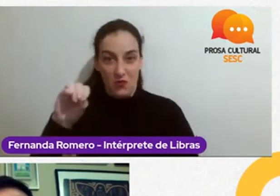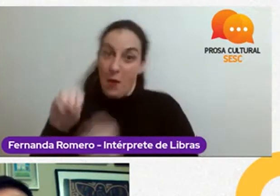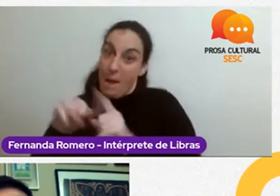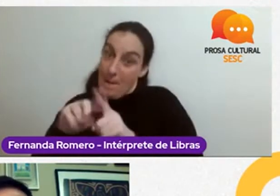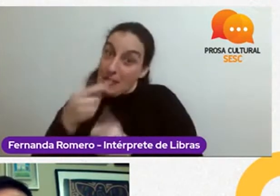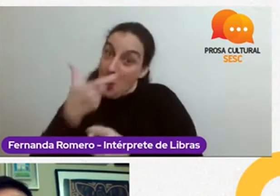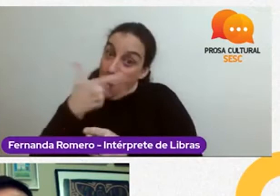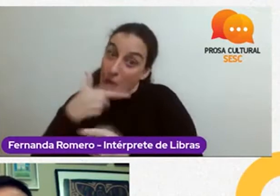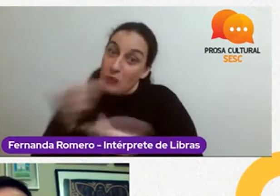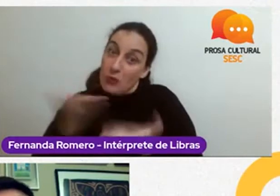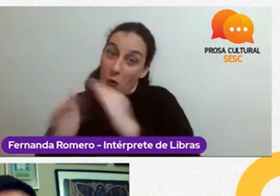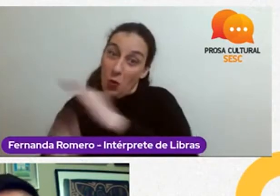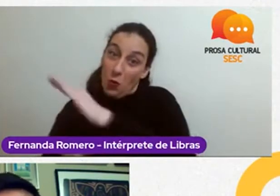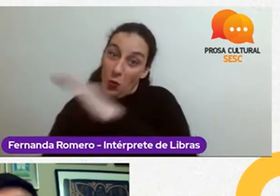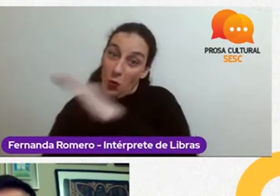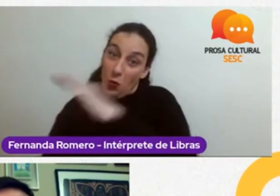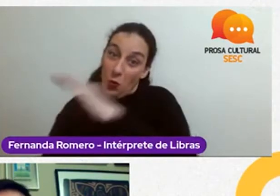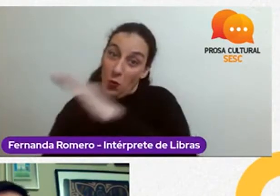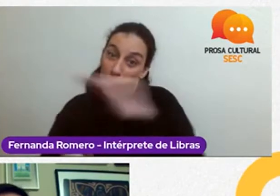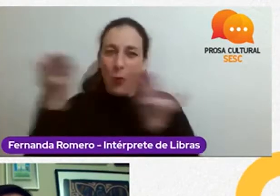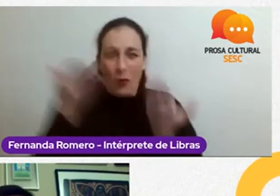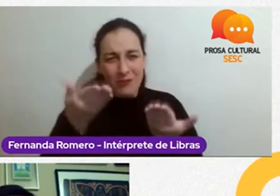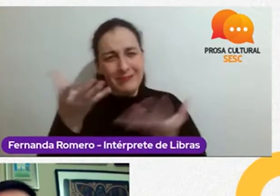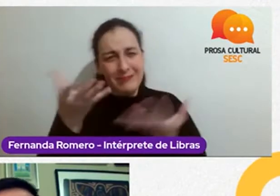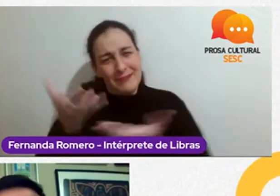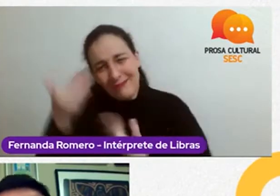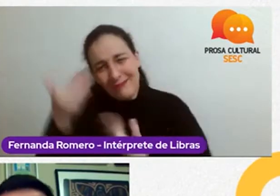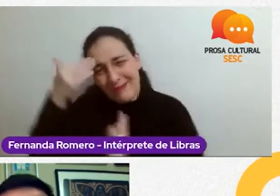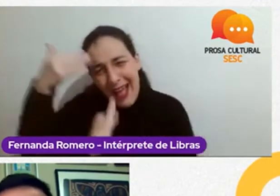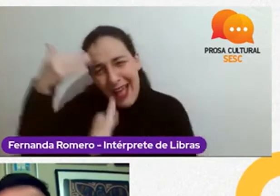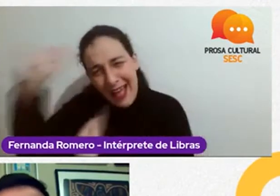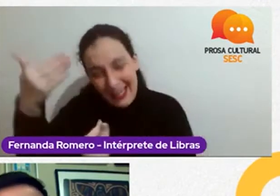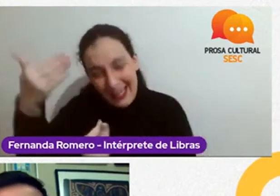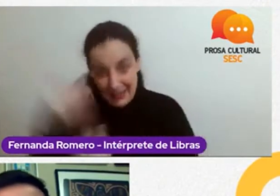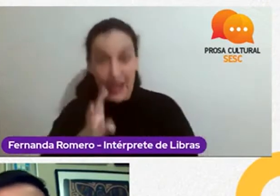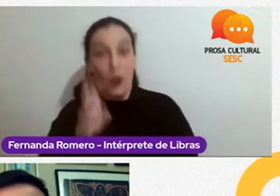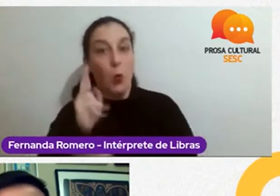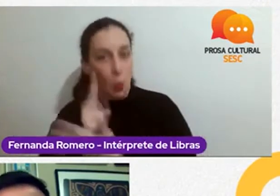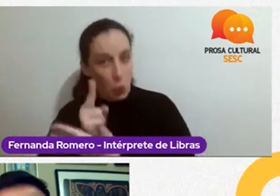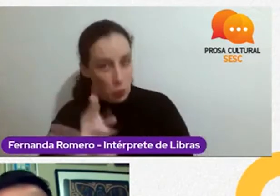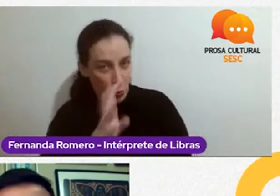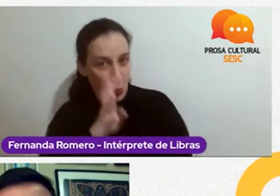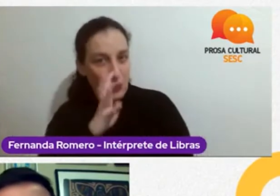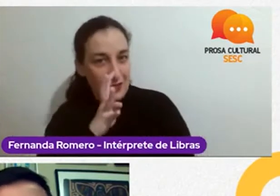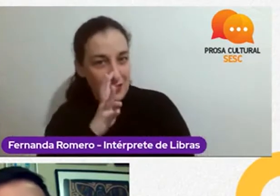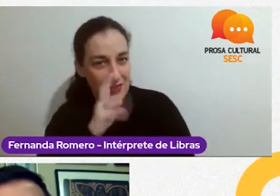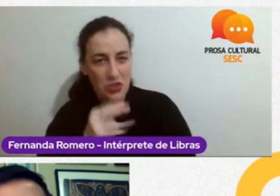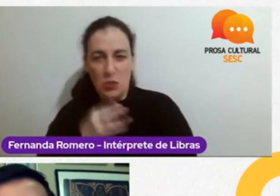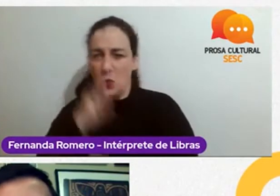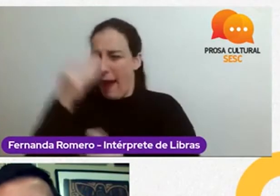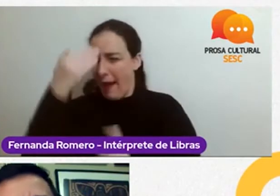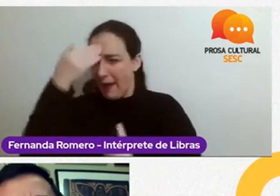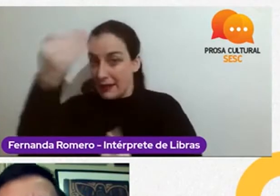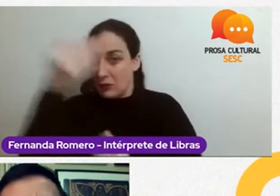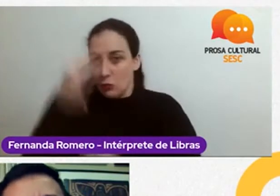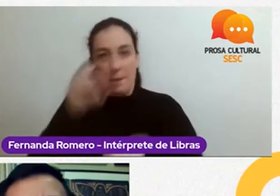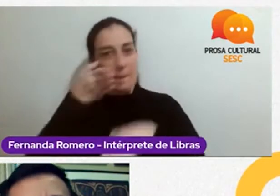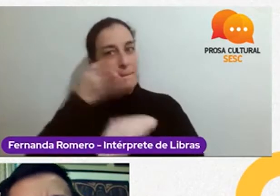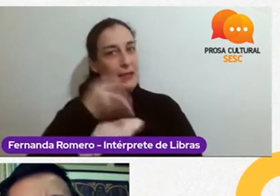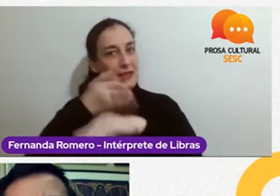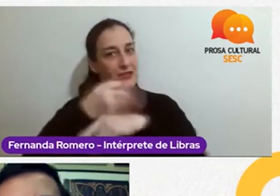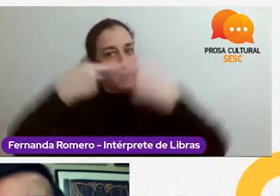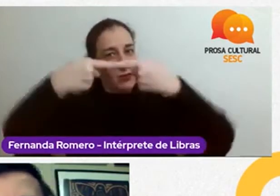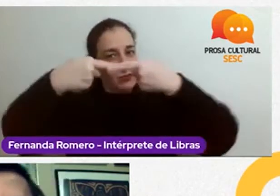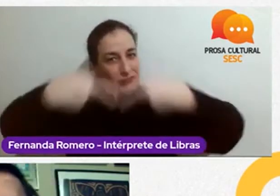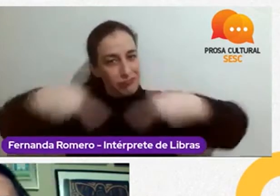eu vou chamar o meu convidado. Então, quero te agradecer, fica com a gente, né? Tá bem. Agradecer a tua presença aqui nessa abertura,